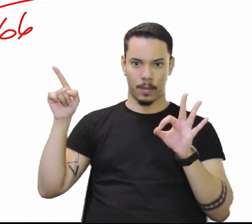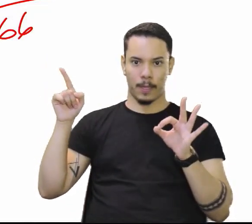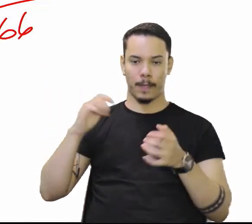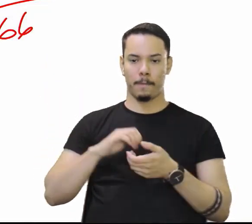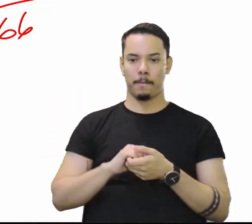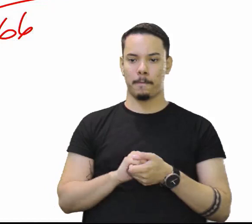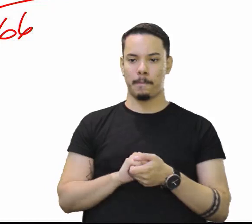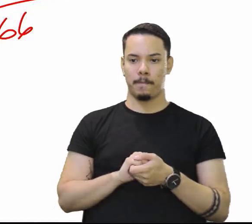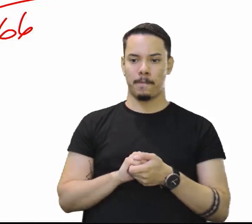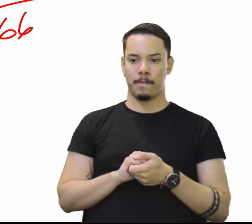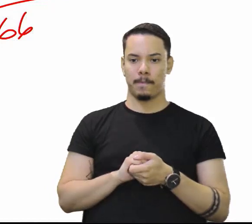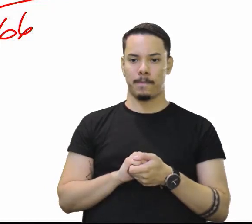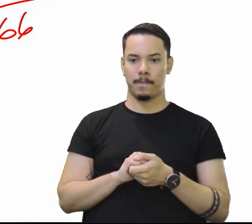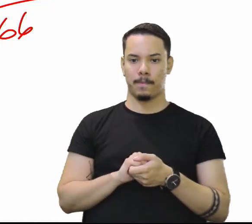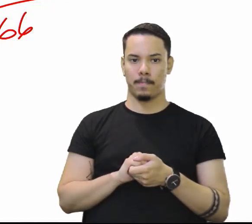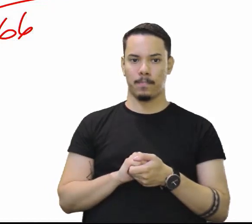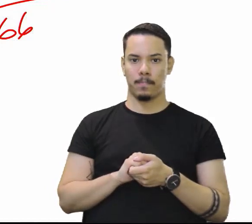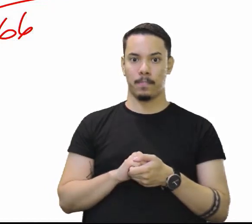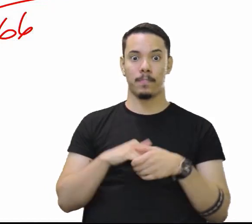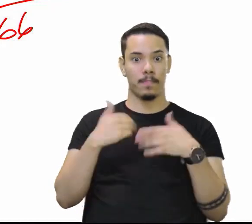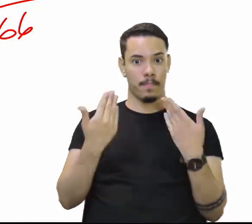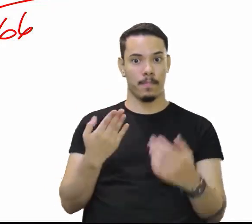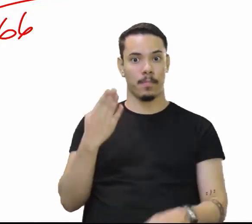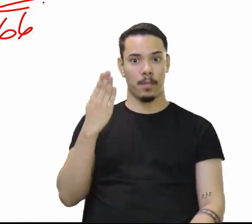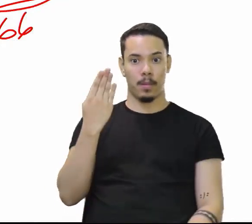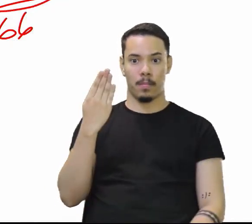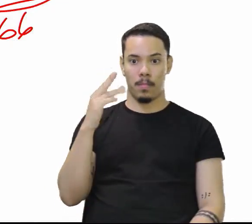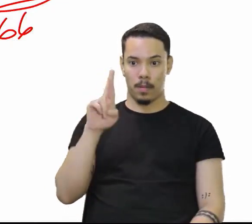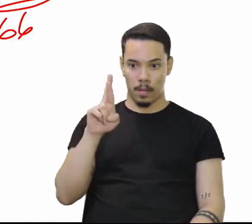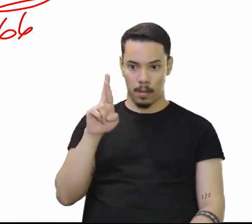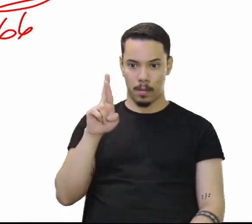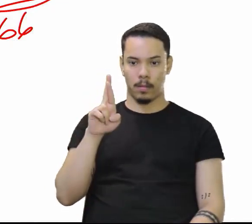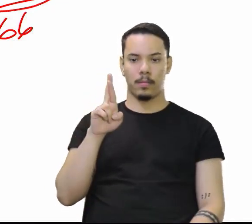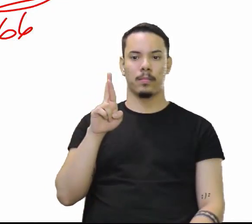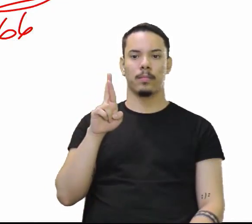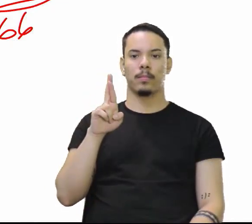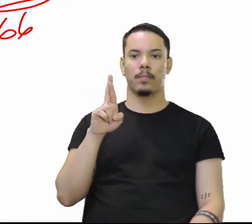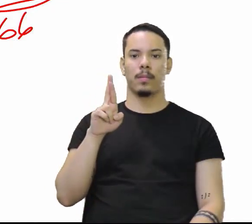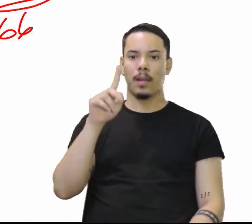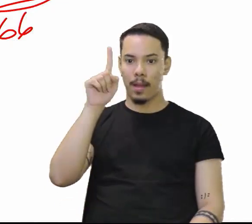quilômetros. E a BR é a